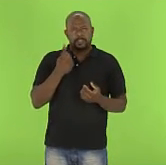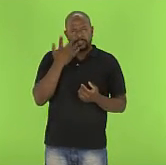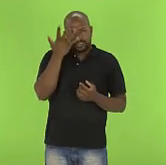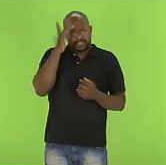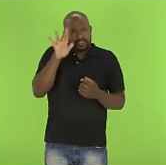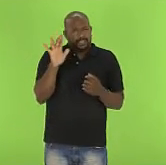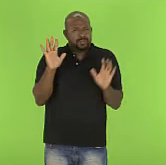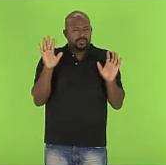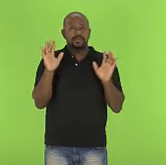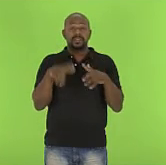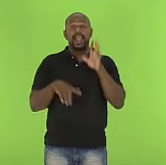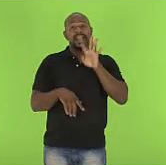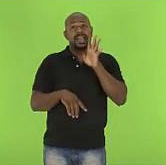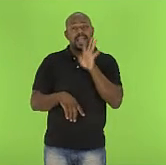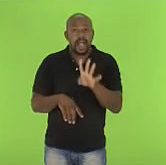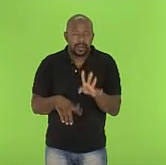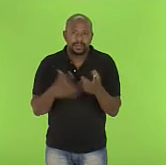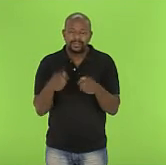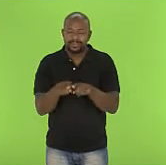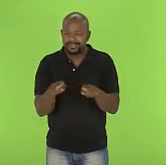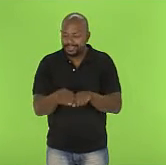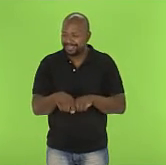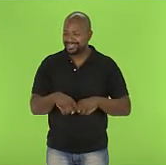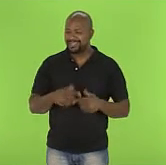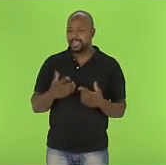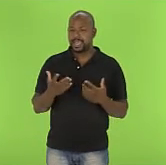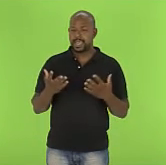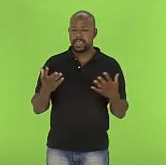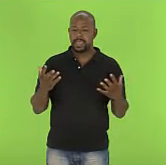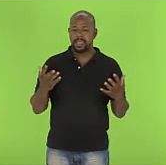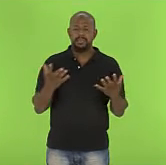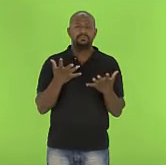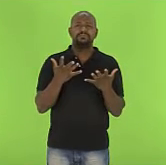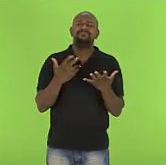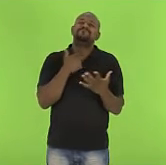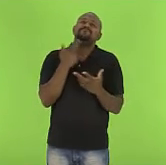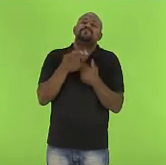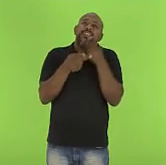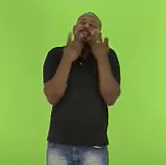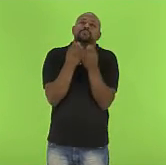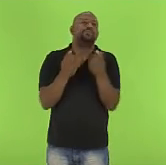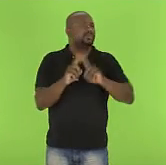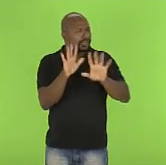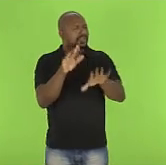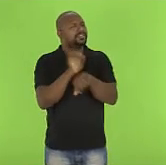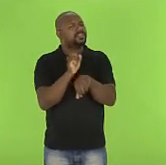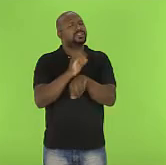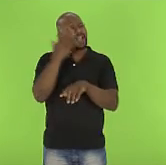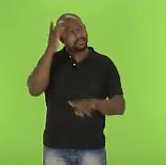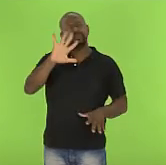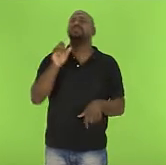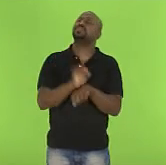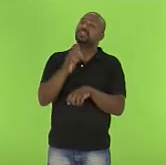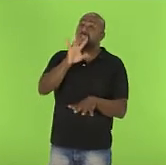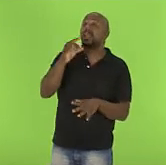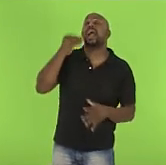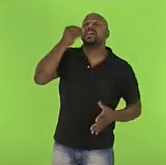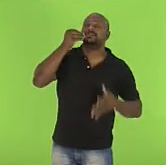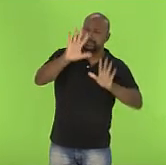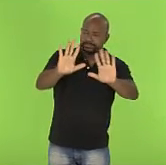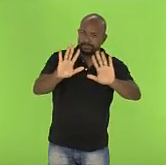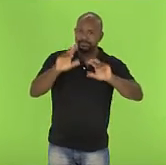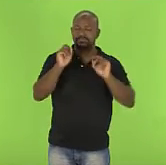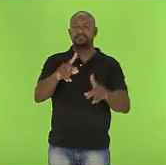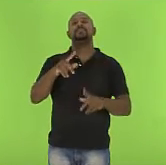meio esquisito, está legal ao mesmo tempo. Mas não dá para falar muito, né? Vamos deixar isso para amanhã. Só assistindo, isso, né? É